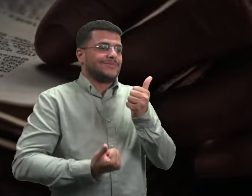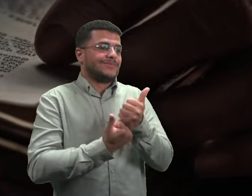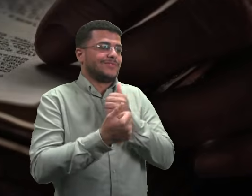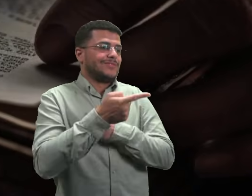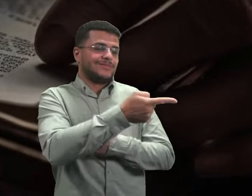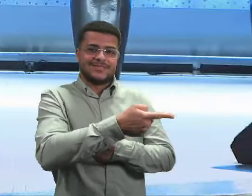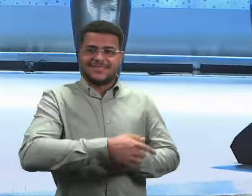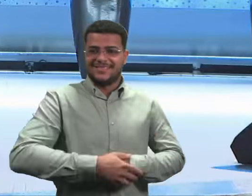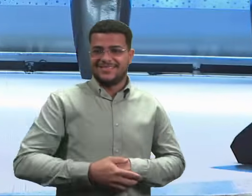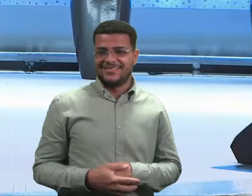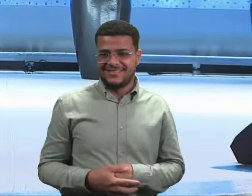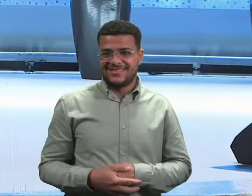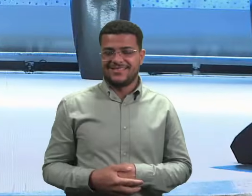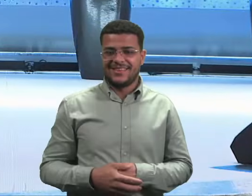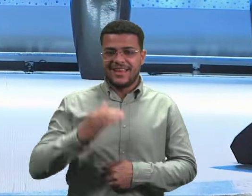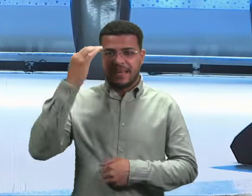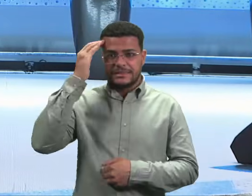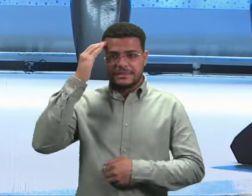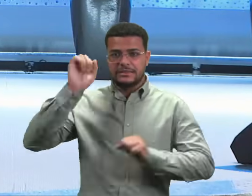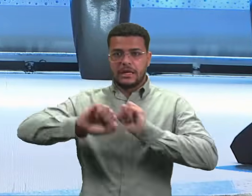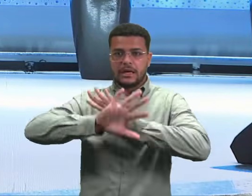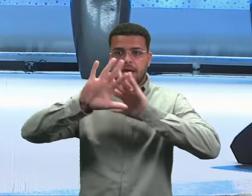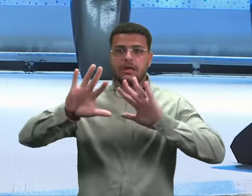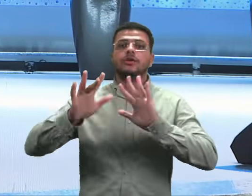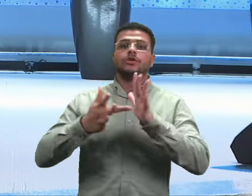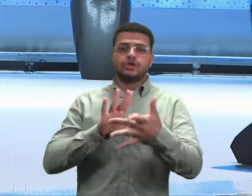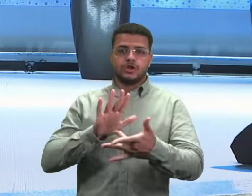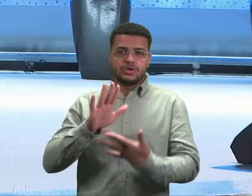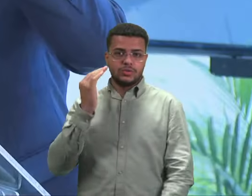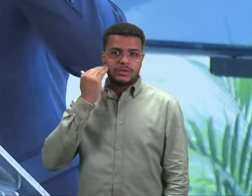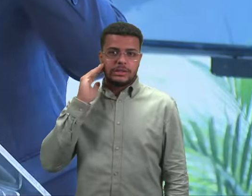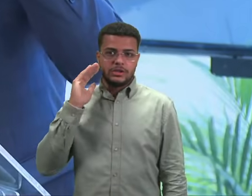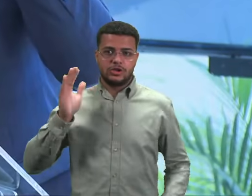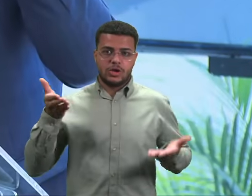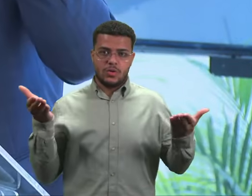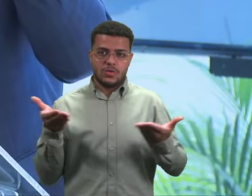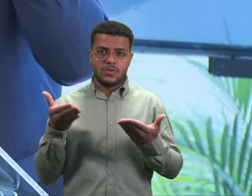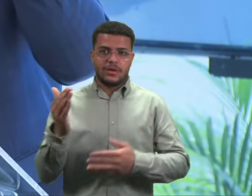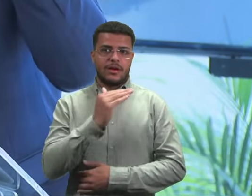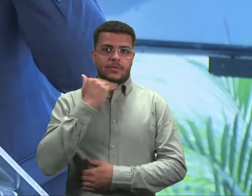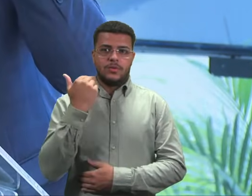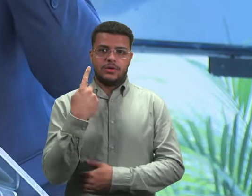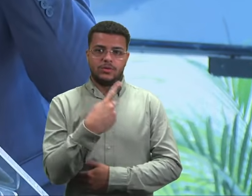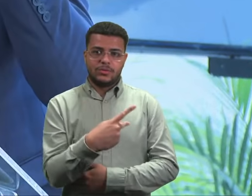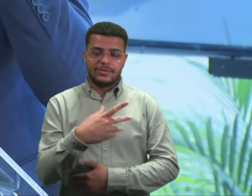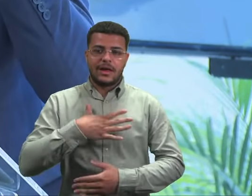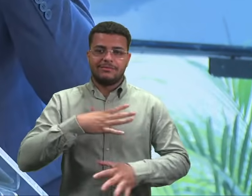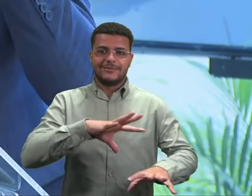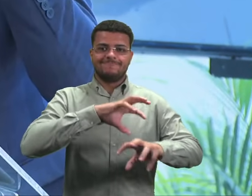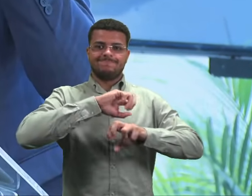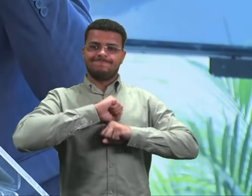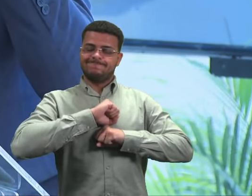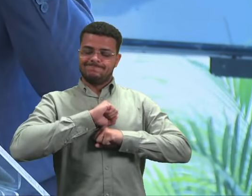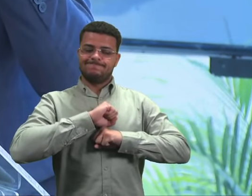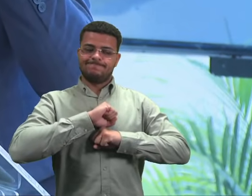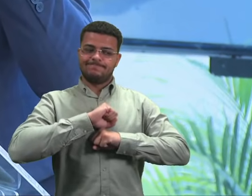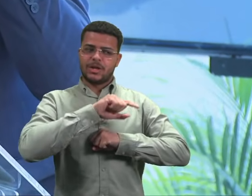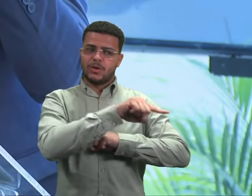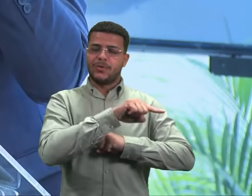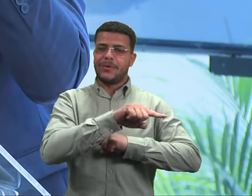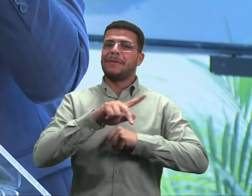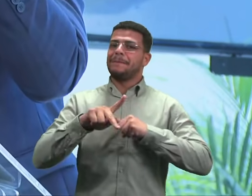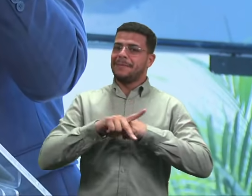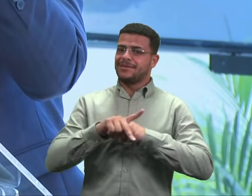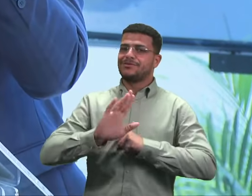Pedro entendia que Jesus estava falando da sua morte. Ele estava captando isso. Jesus já havia